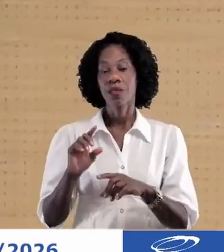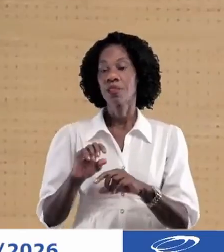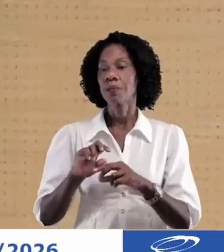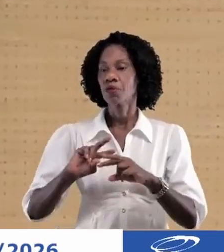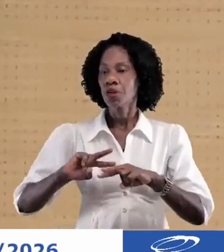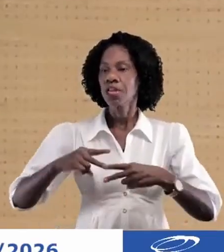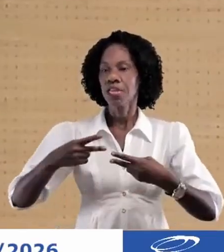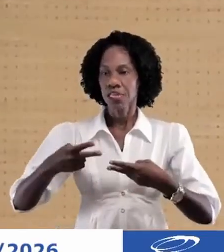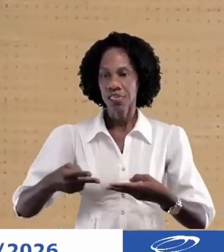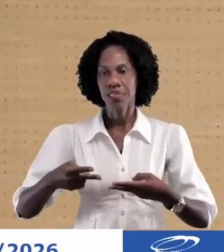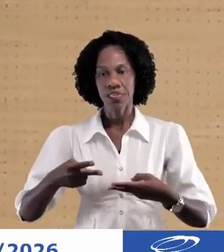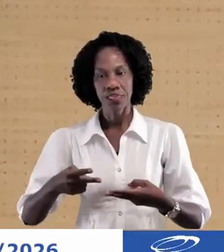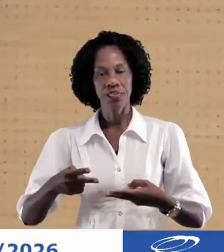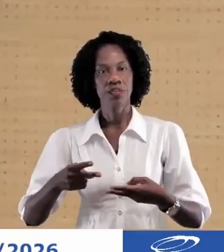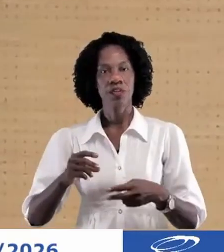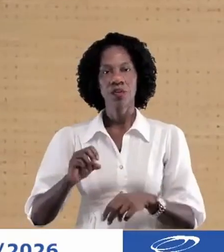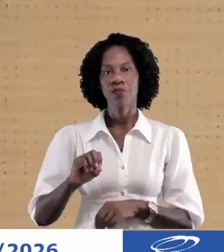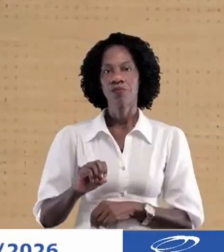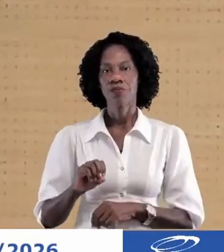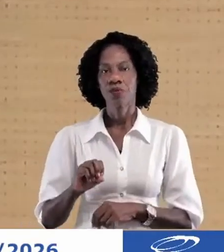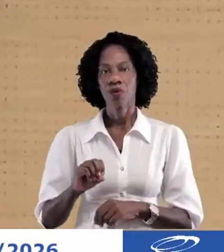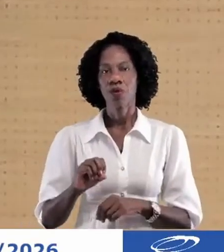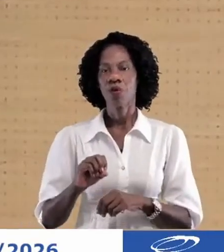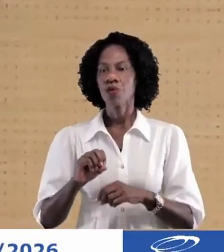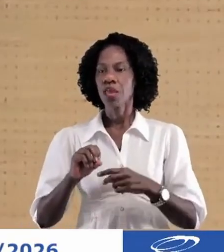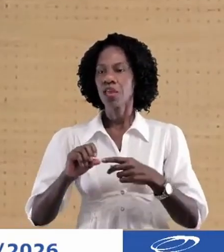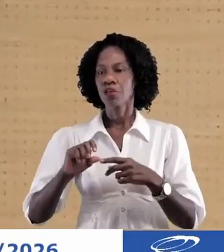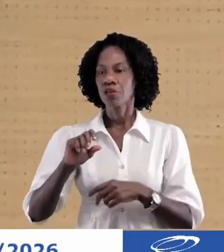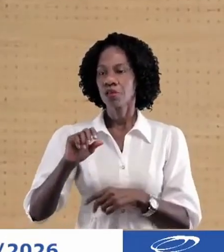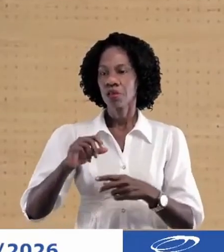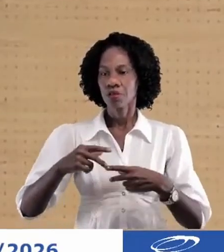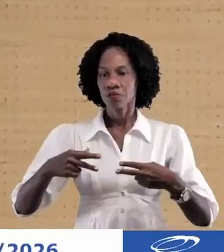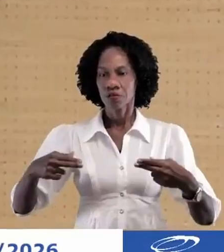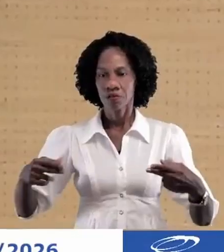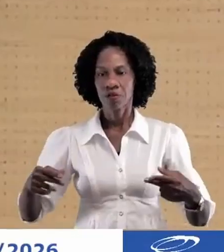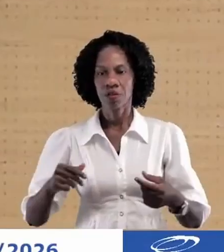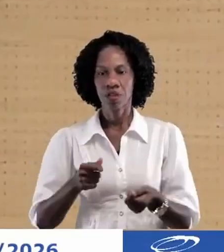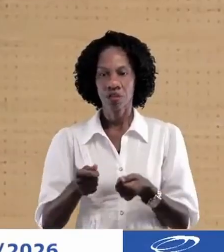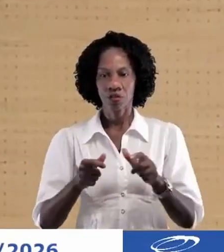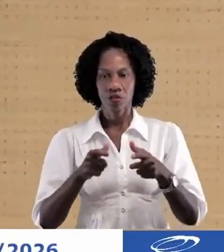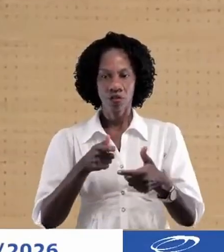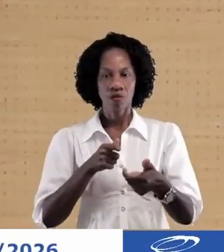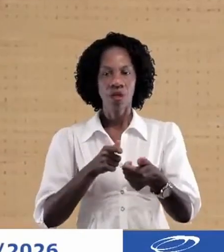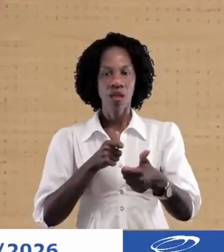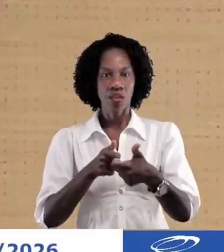primeiro comentário do vídeo, pelo QR Code exibido na tela e pelo impresso afixado no periódico.